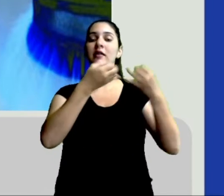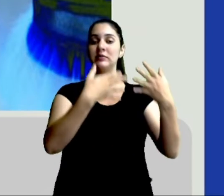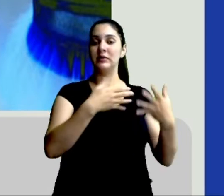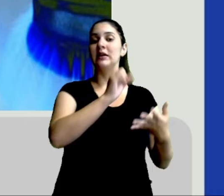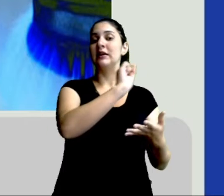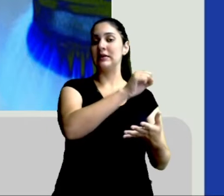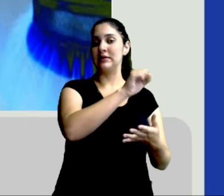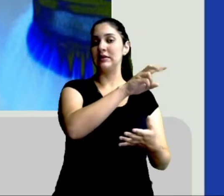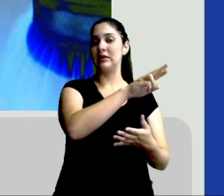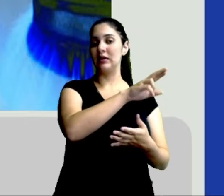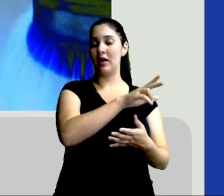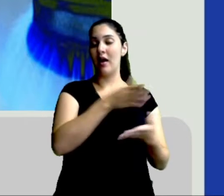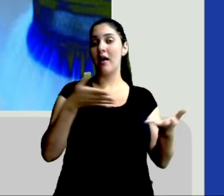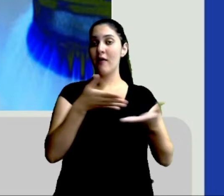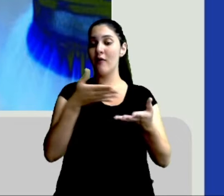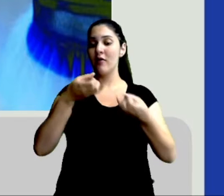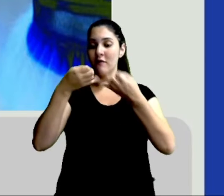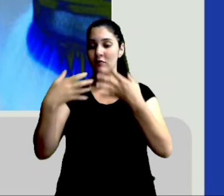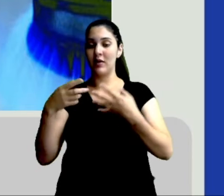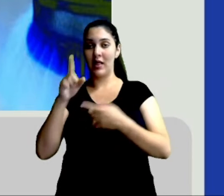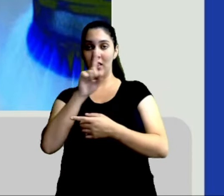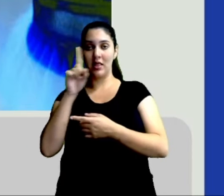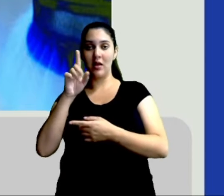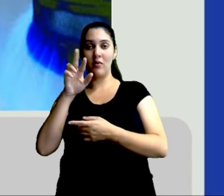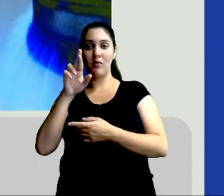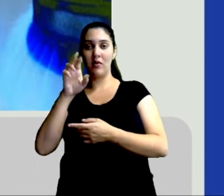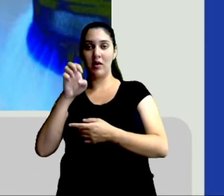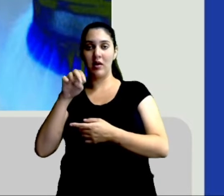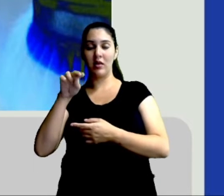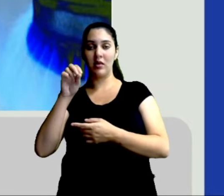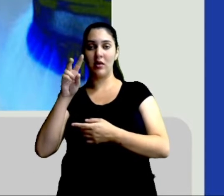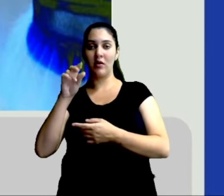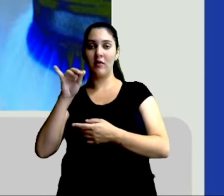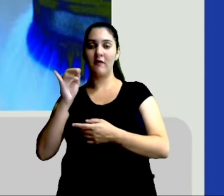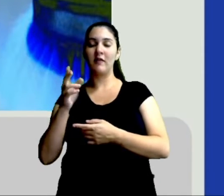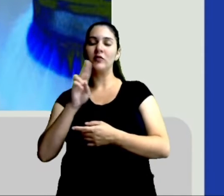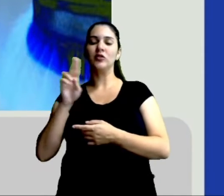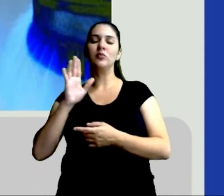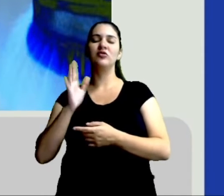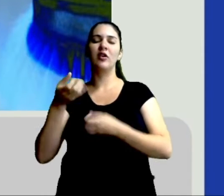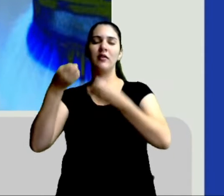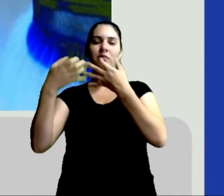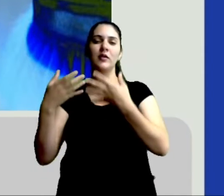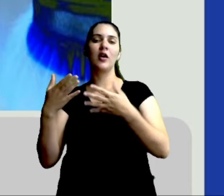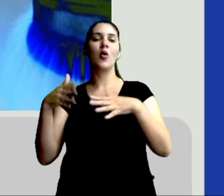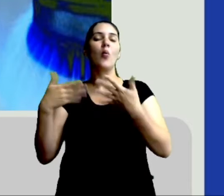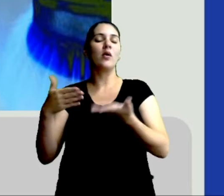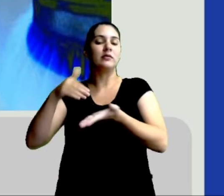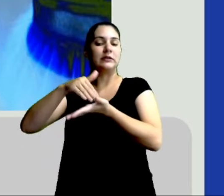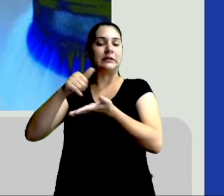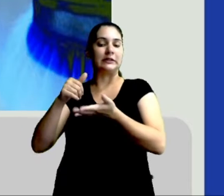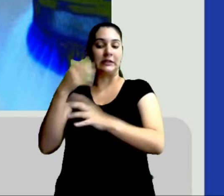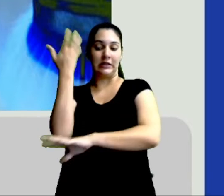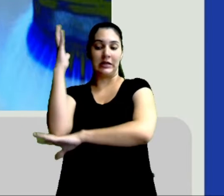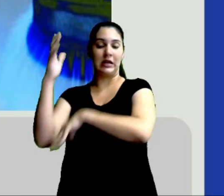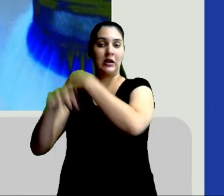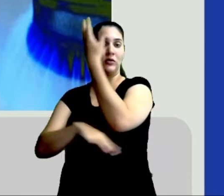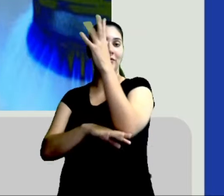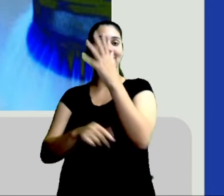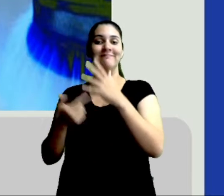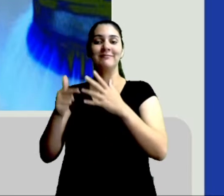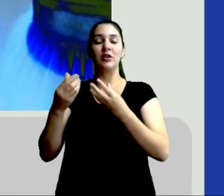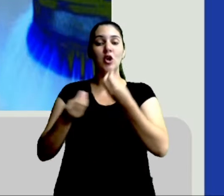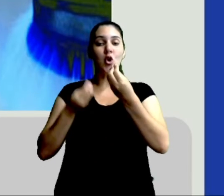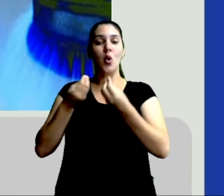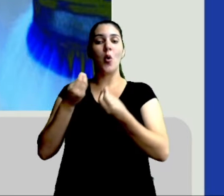a respeito das não renováveis. Né? Como o próprio nome sugere, são aquelas que quando a gente retira da natureza, elas não têm uma capacidade de